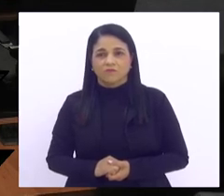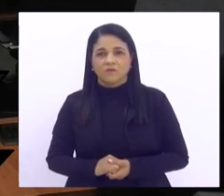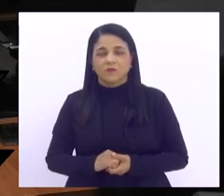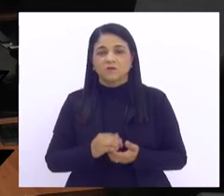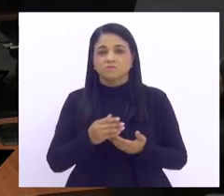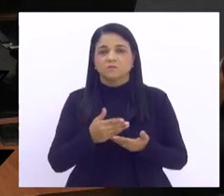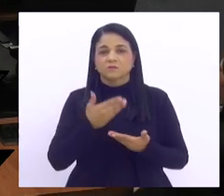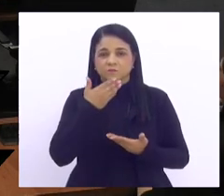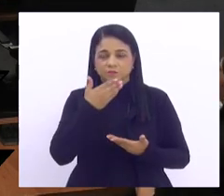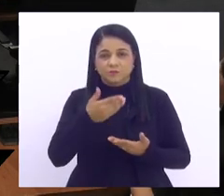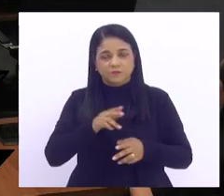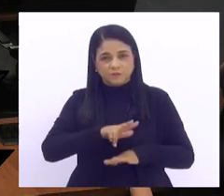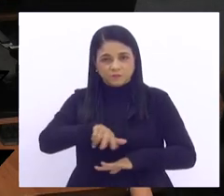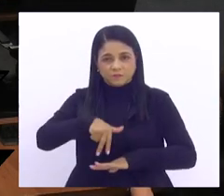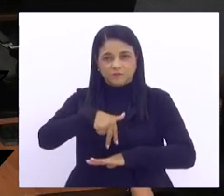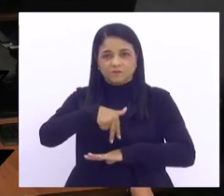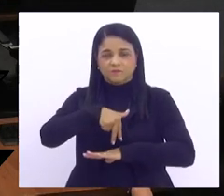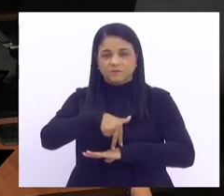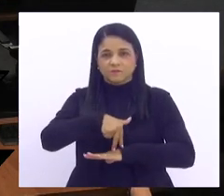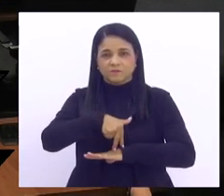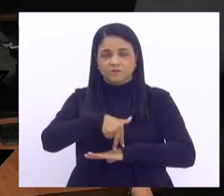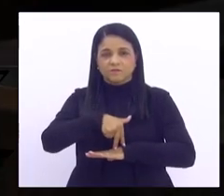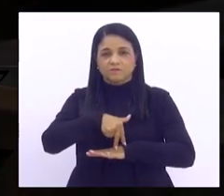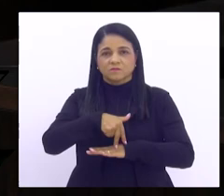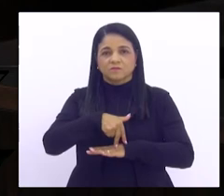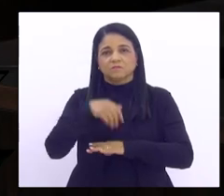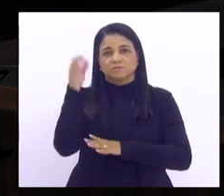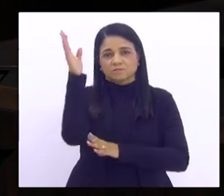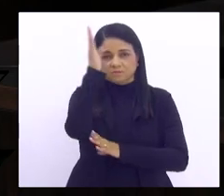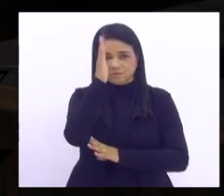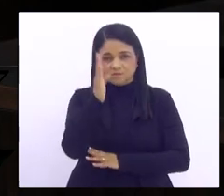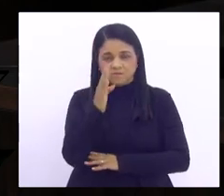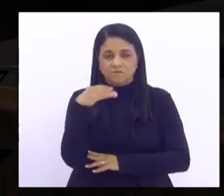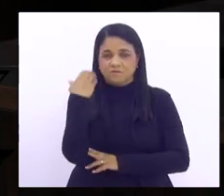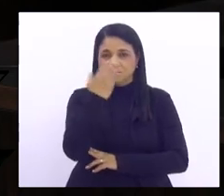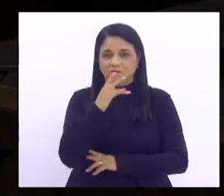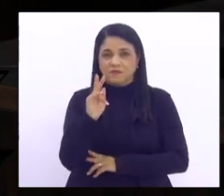Solicito a todos que se coloquem em posição de respeito para a execução do hino nacional.